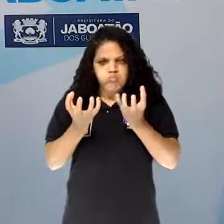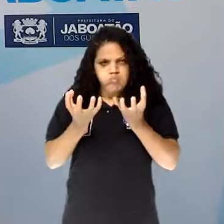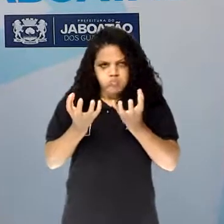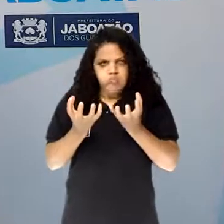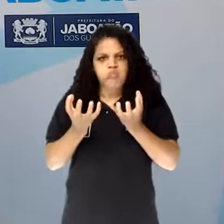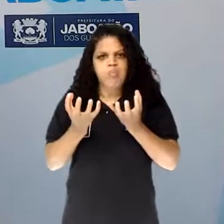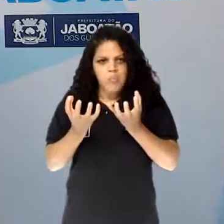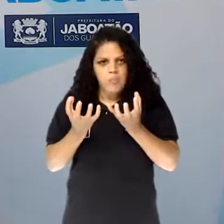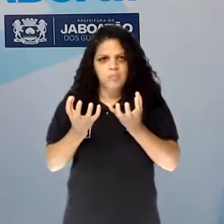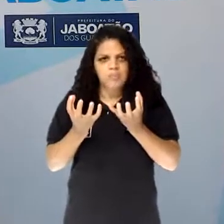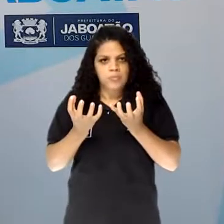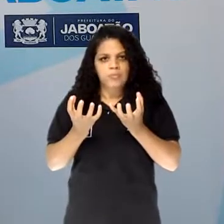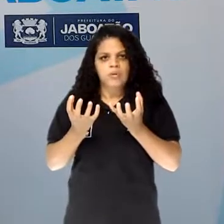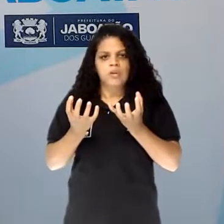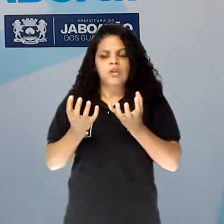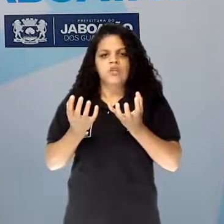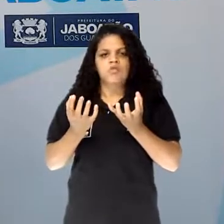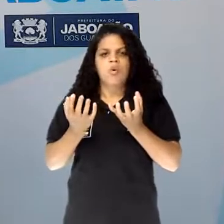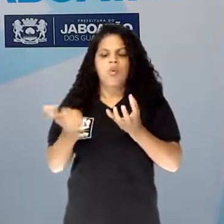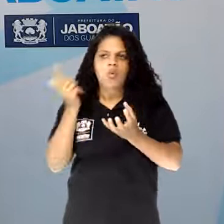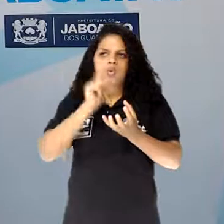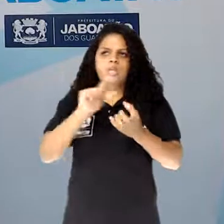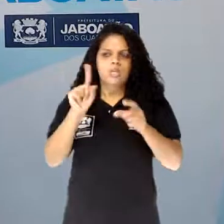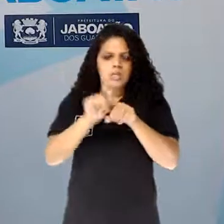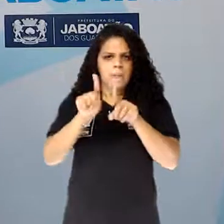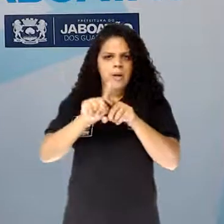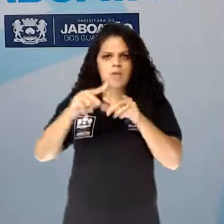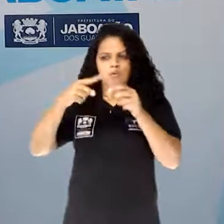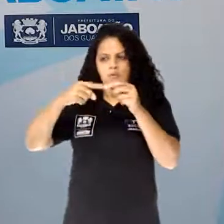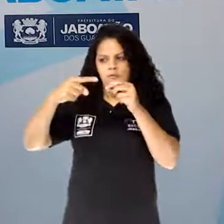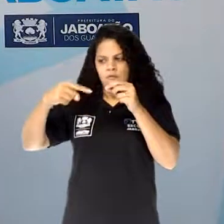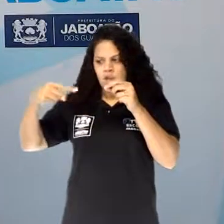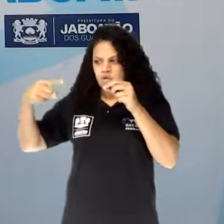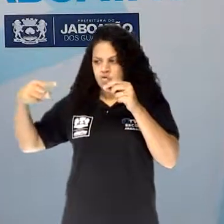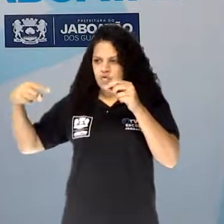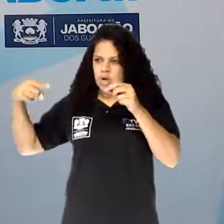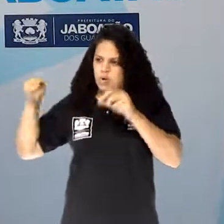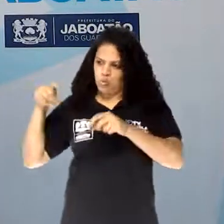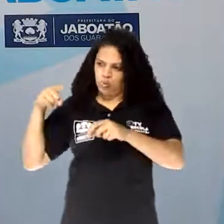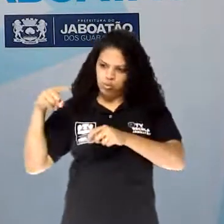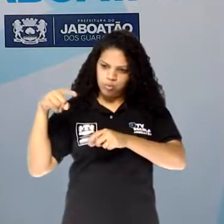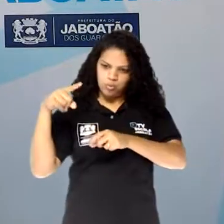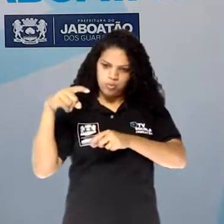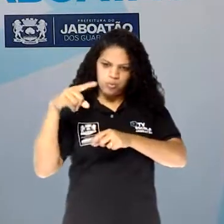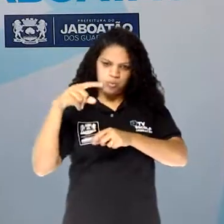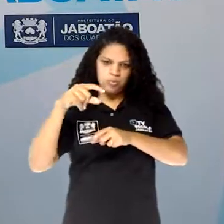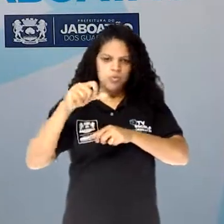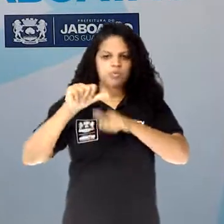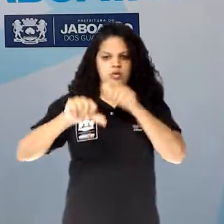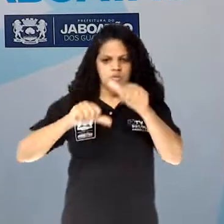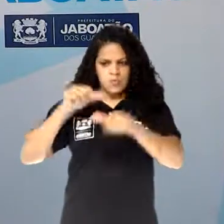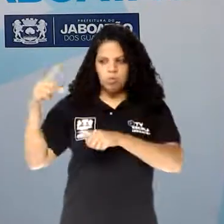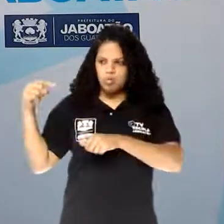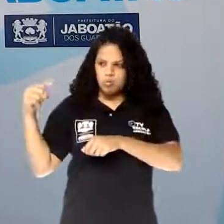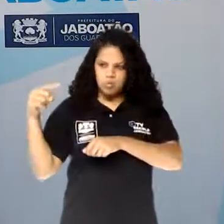ele vai ganhar o flagelo, por exemplo, ele vai se transformar no espermatozoide que a gente já viu agora há pouco,